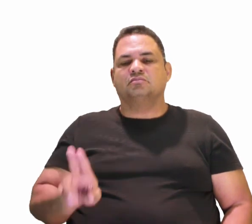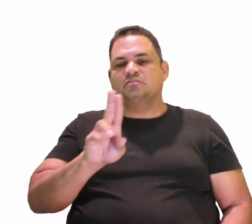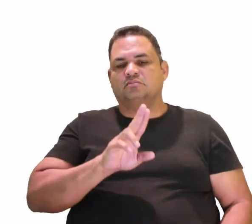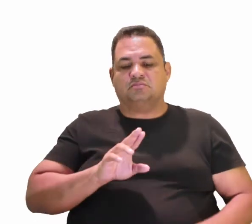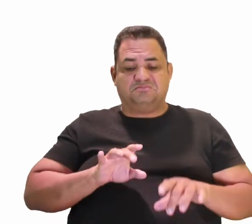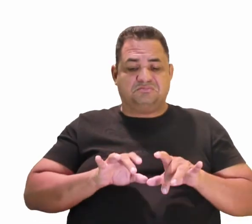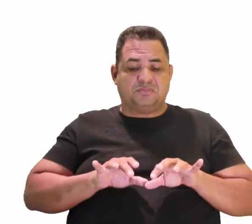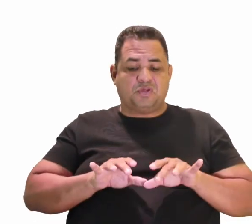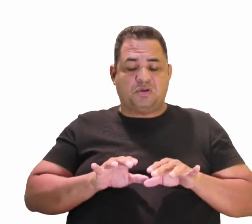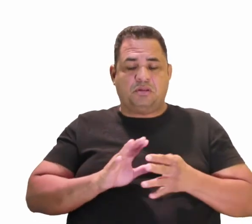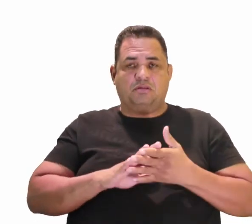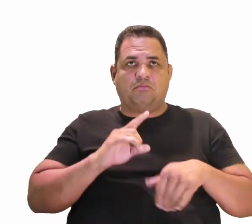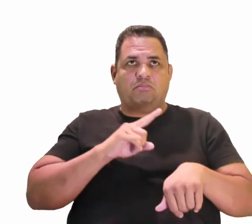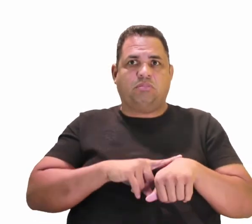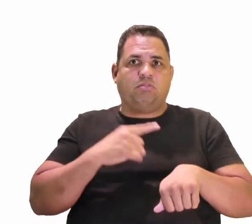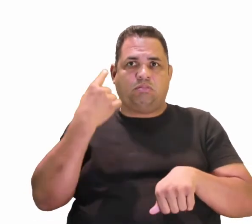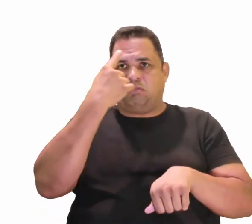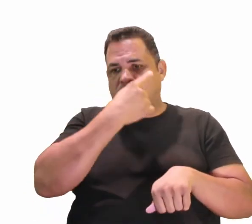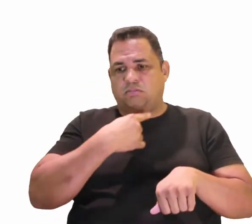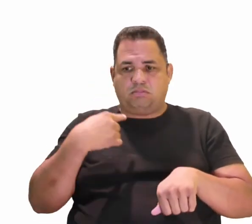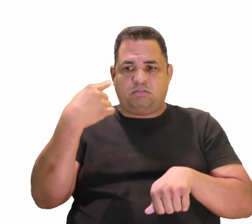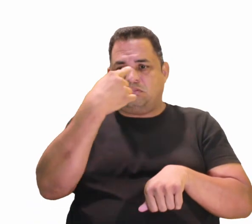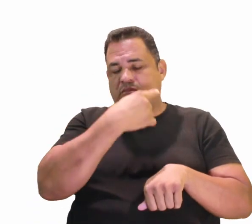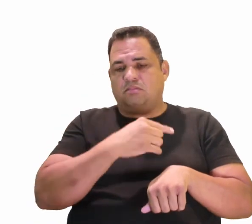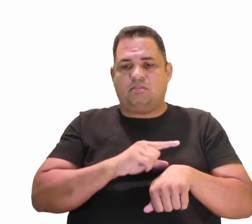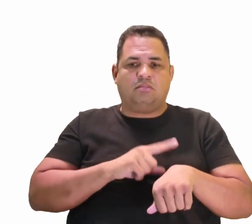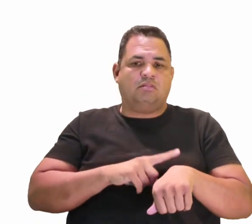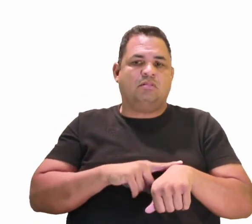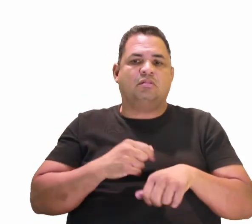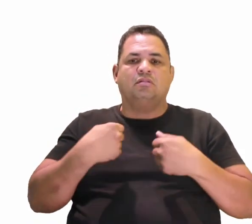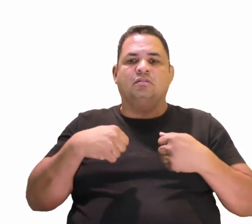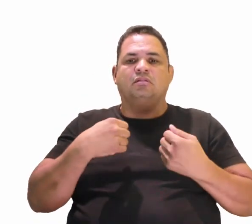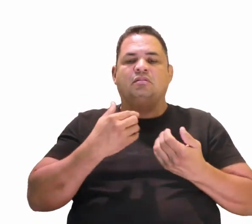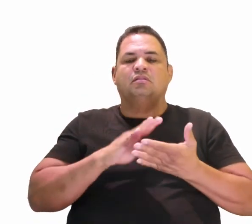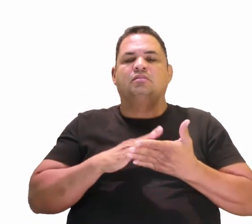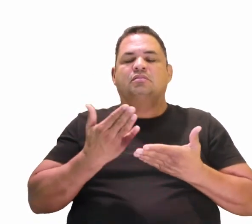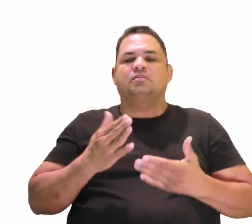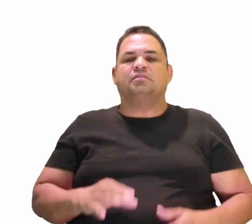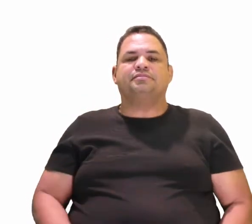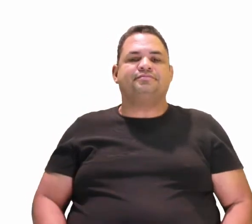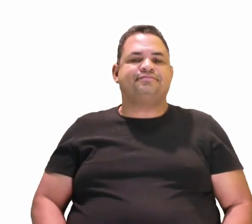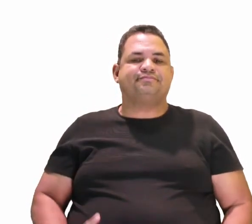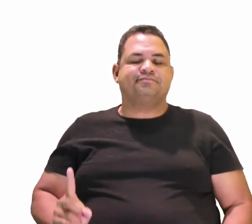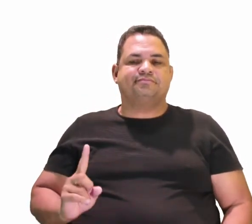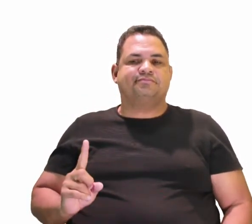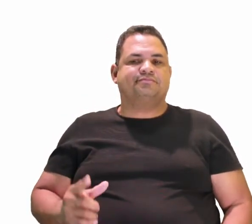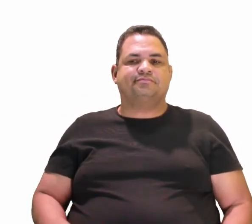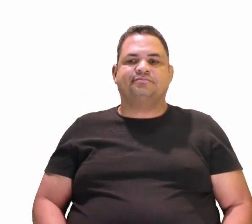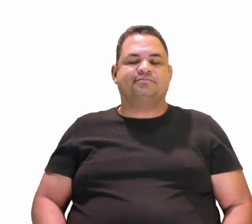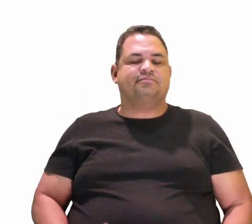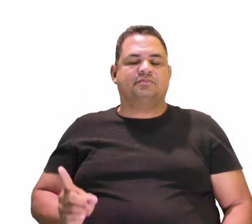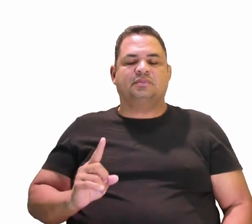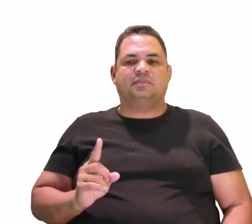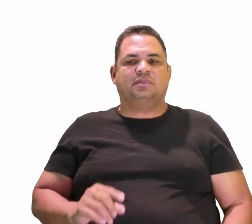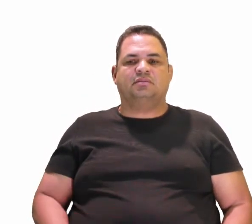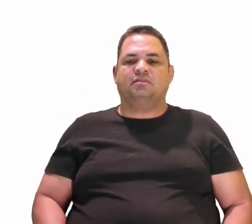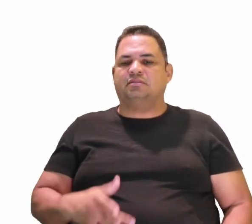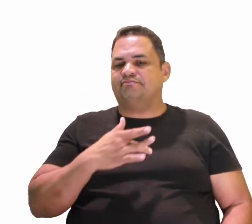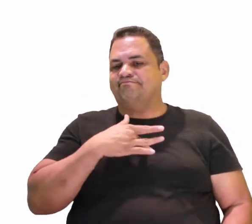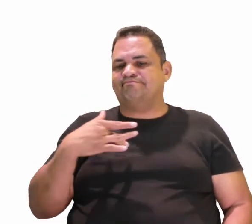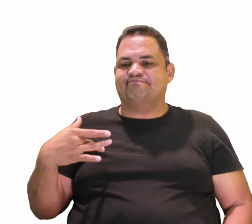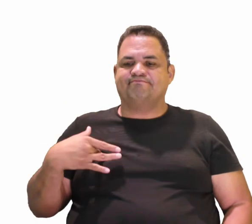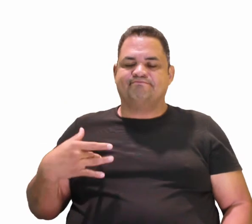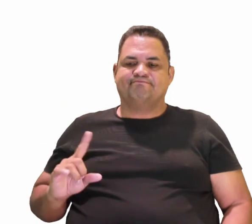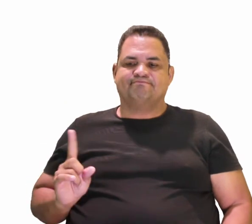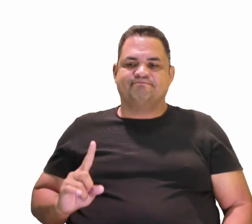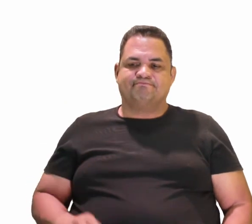o computador por horas. Ah, mas é porque eu preciso, por causa disso aqui. Ainda assim, não é